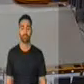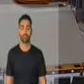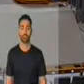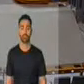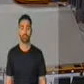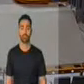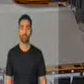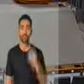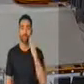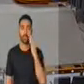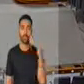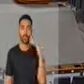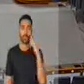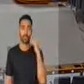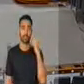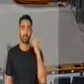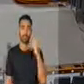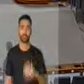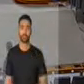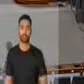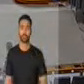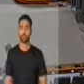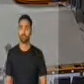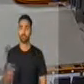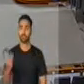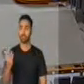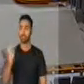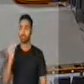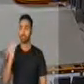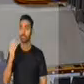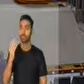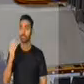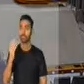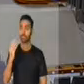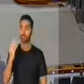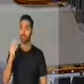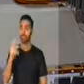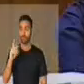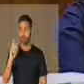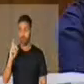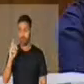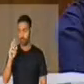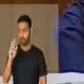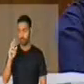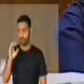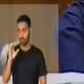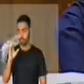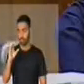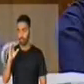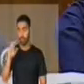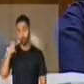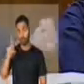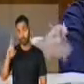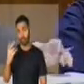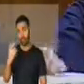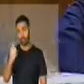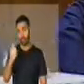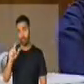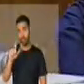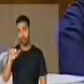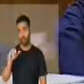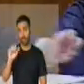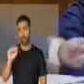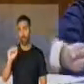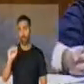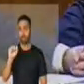Agradeço as palavras, deputada Jo Moraes. Nesse momento, passo a palavra para o deputado Pedro Cunha Lima, para o uso da palavra pelo PSDB